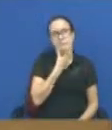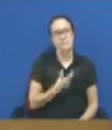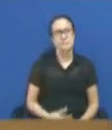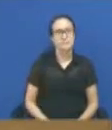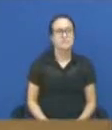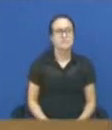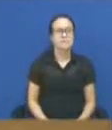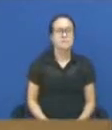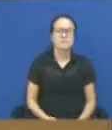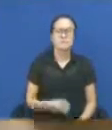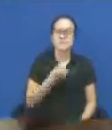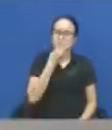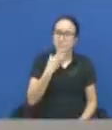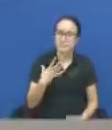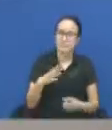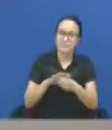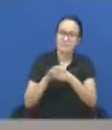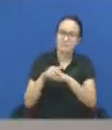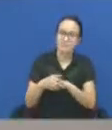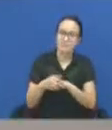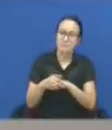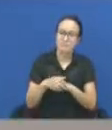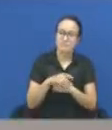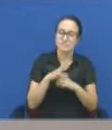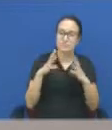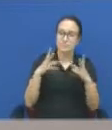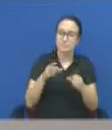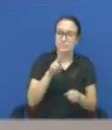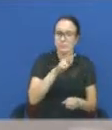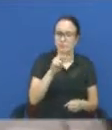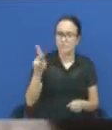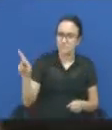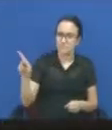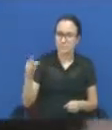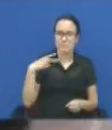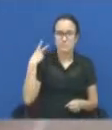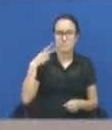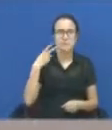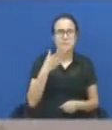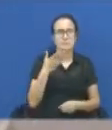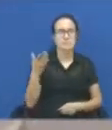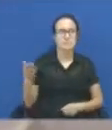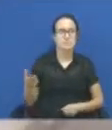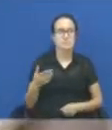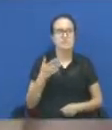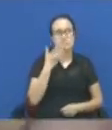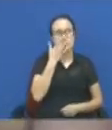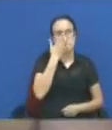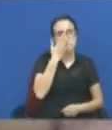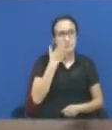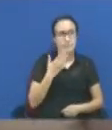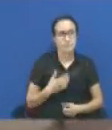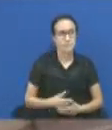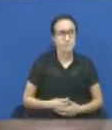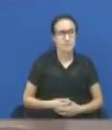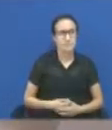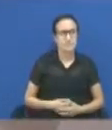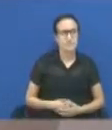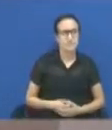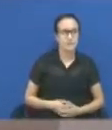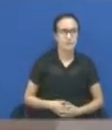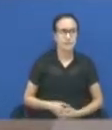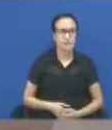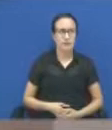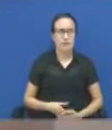Boa noite a todos, boa noite à presidência, aos nobres pares. Eu aqui quero trabalhar um pouquinho o tema.